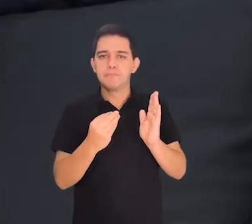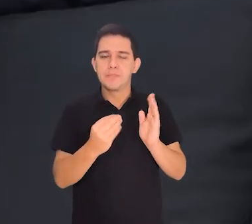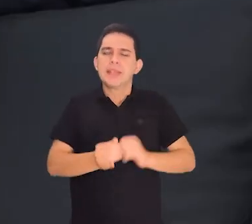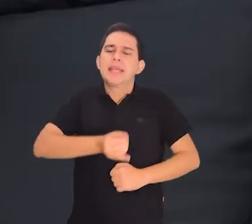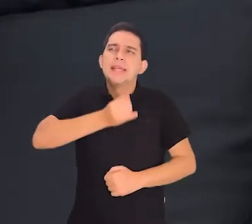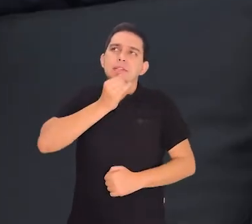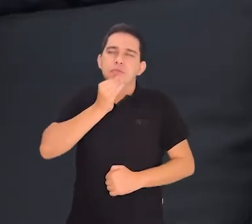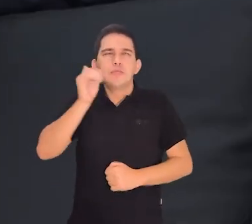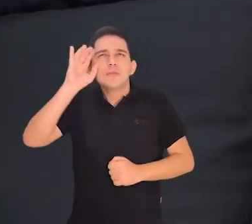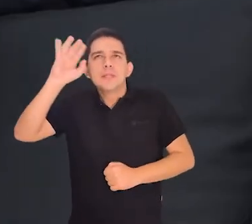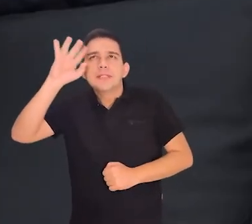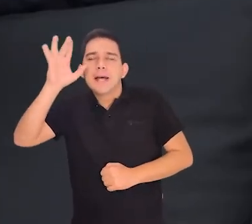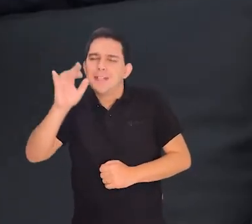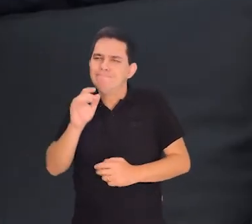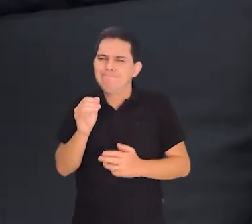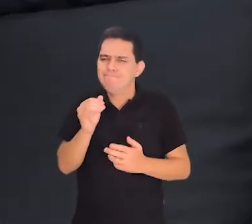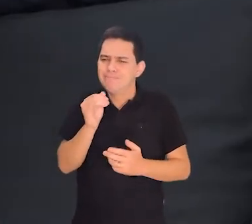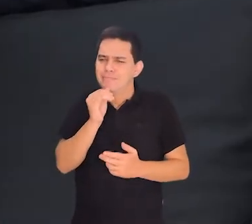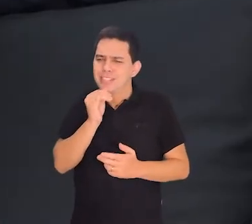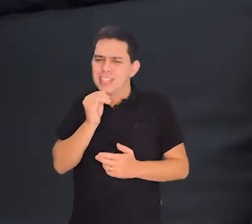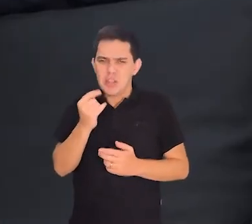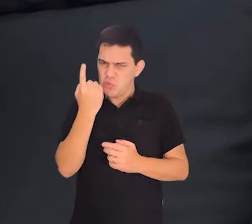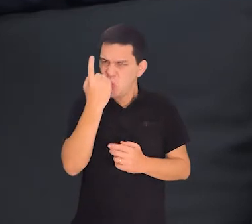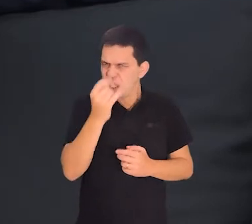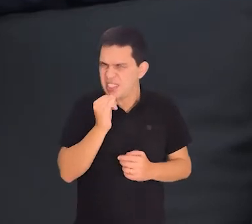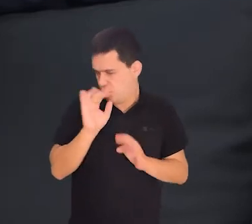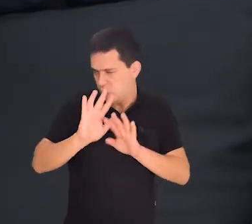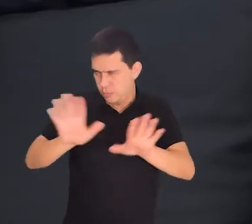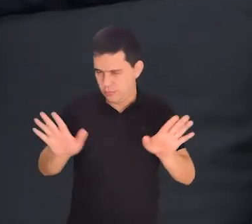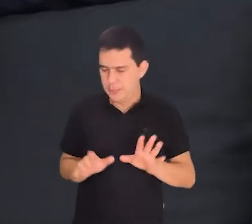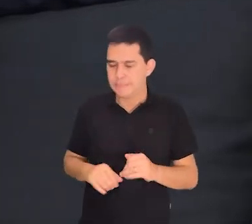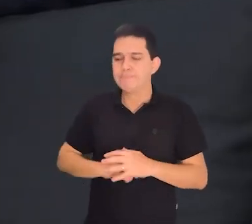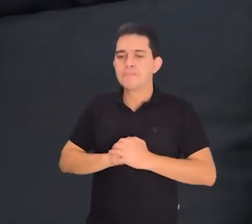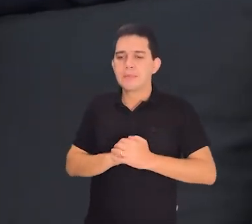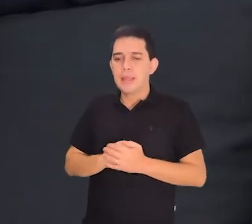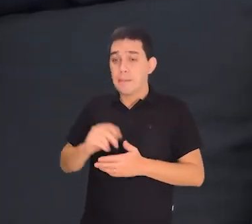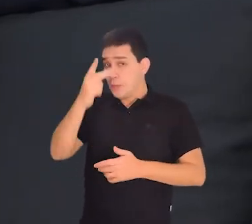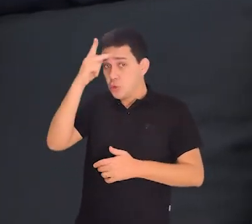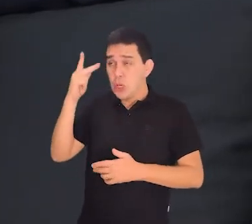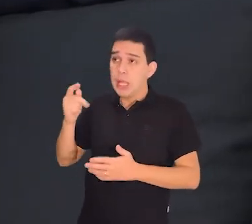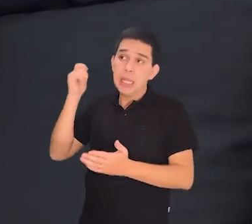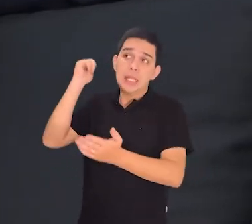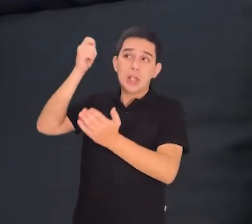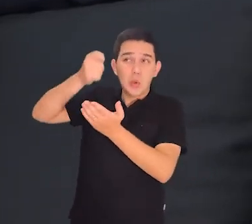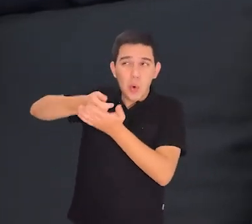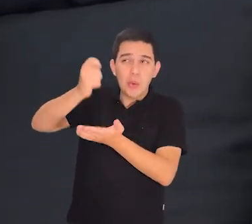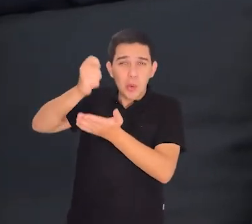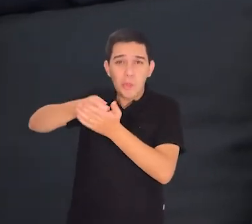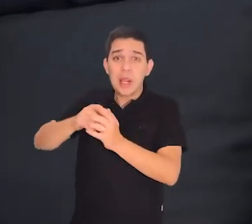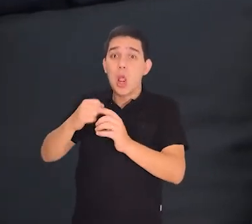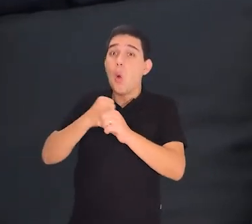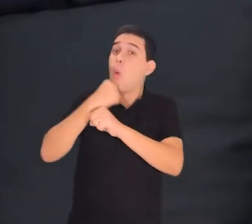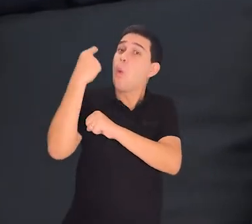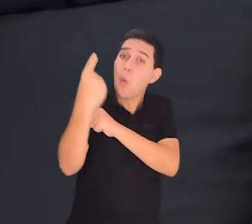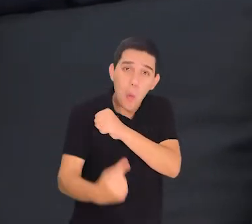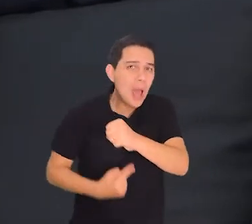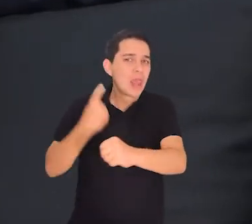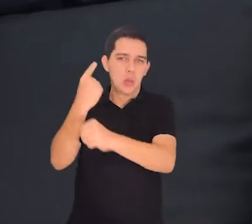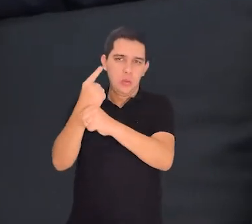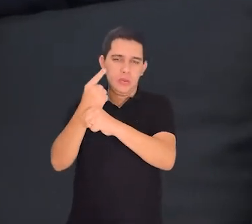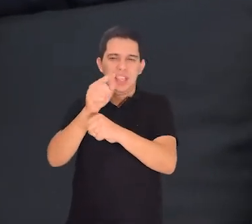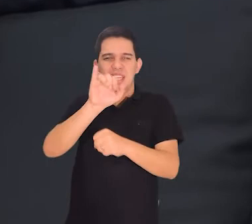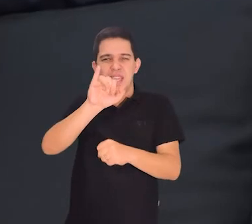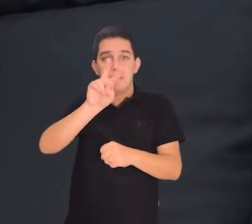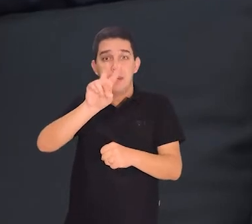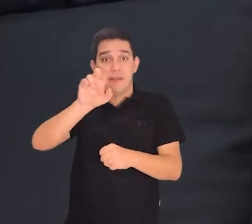que uma pessoa gasta... Eu vou dar um único item do orçamento como exemplo. Vamos imaginar que a pessoa gasta por ano com o seguro e IPVA do